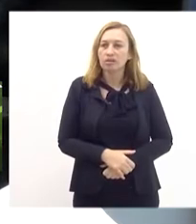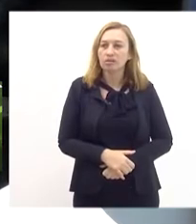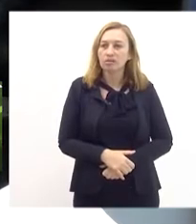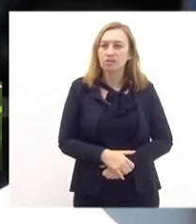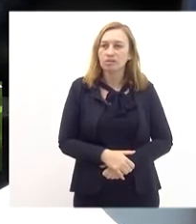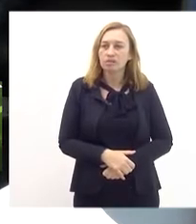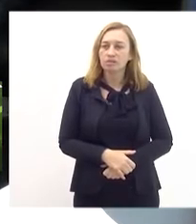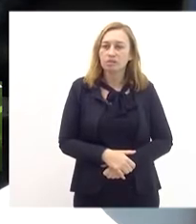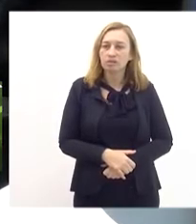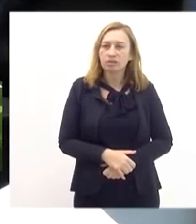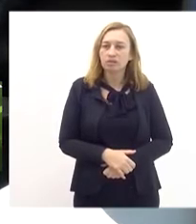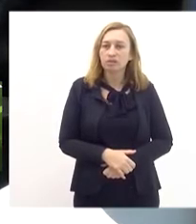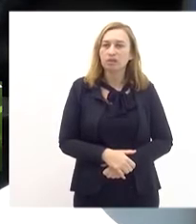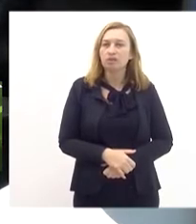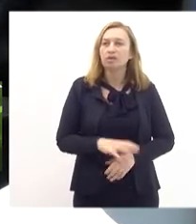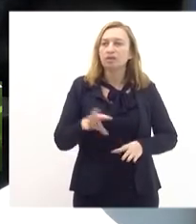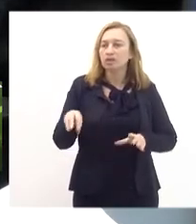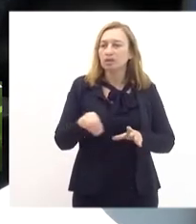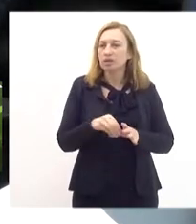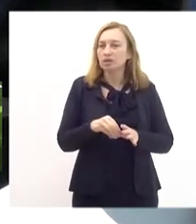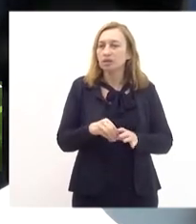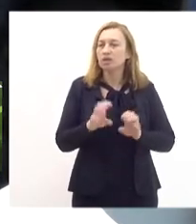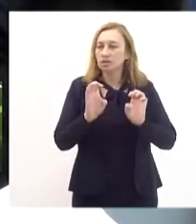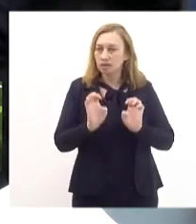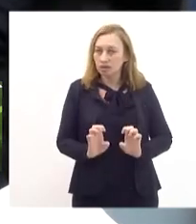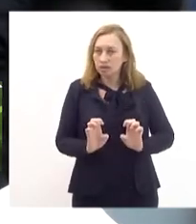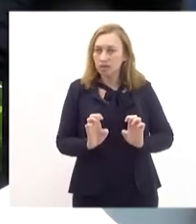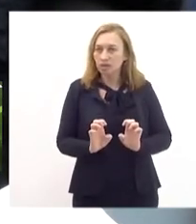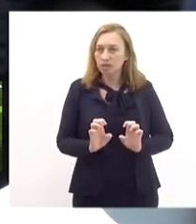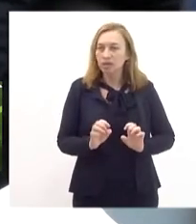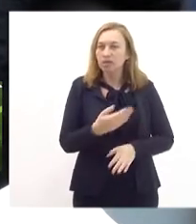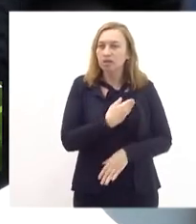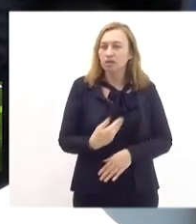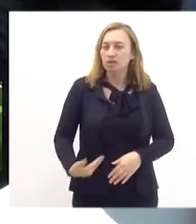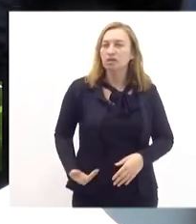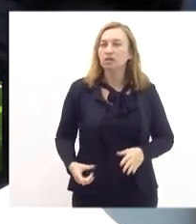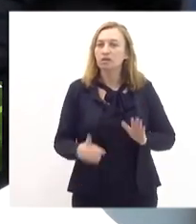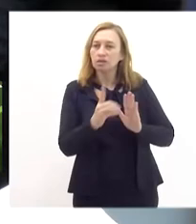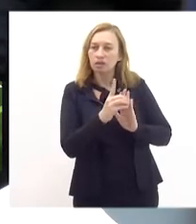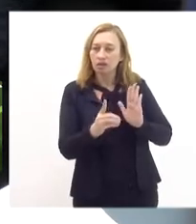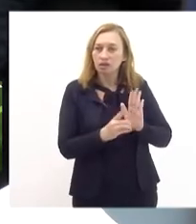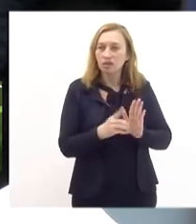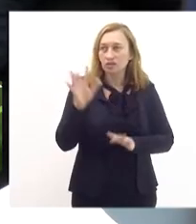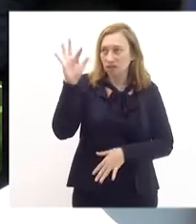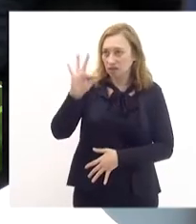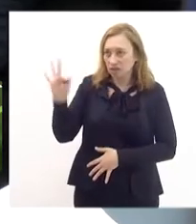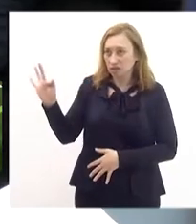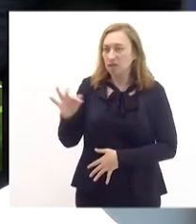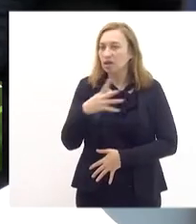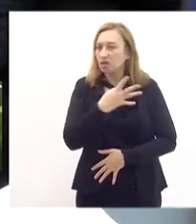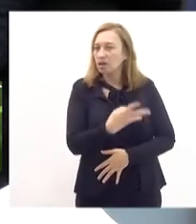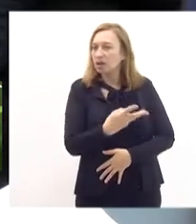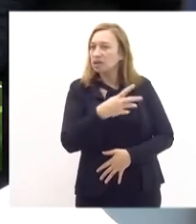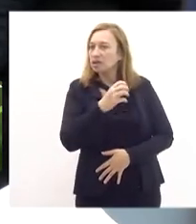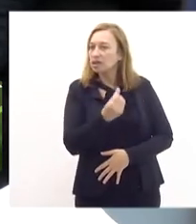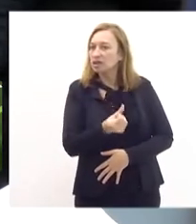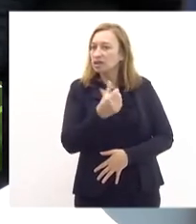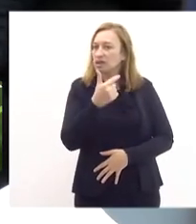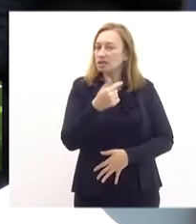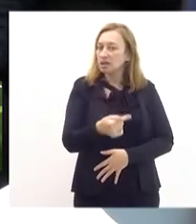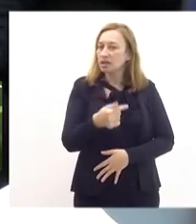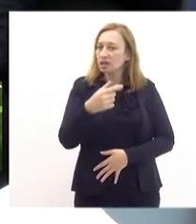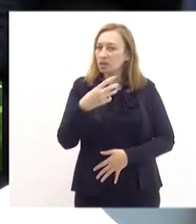No âmbito da integridade pública, a gente tem decretos federais e o decreto 46.745